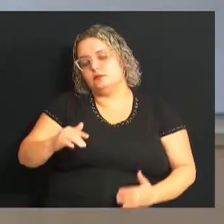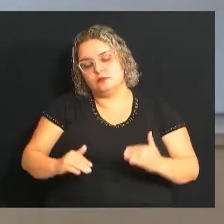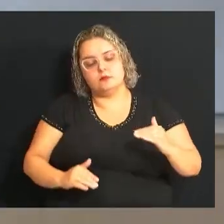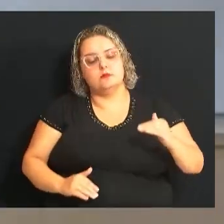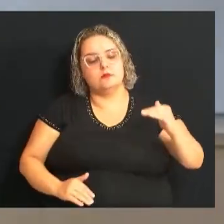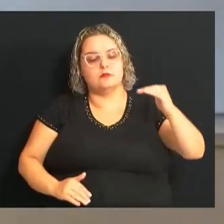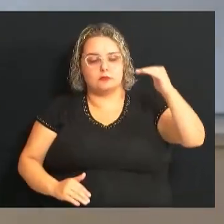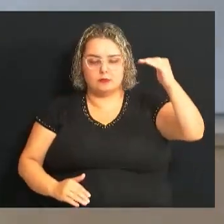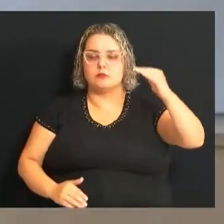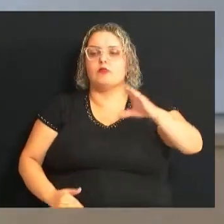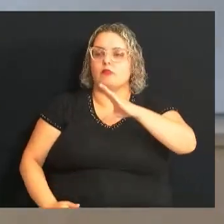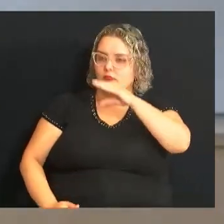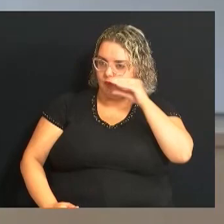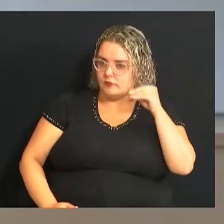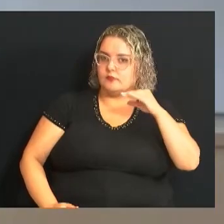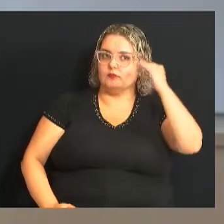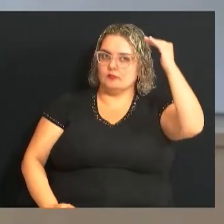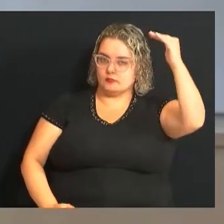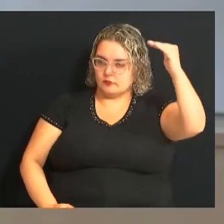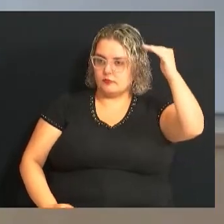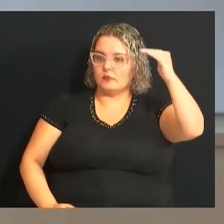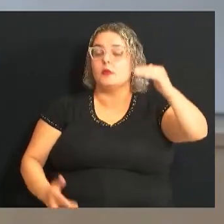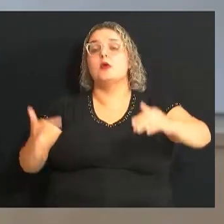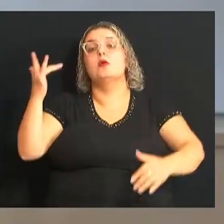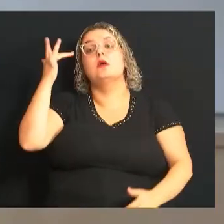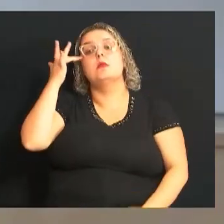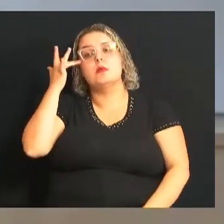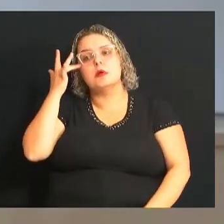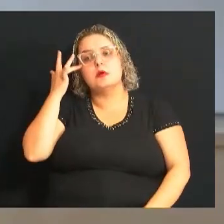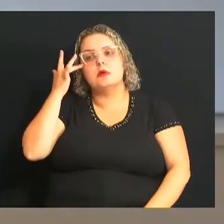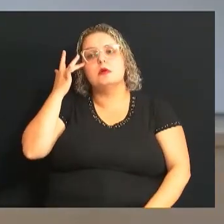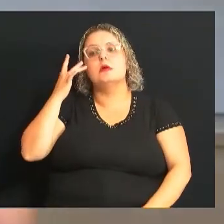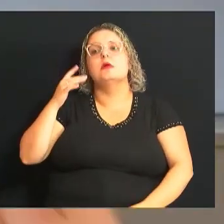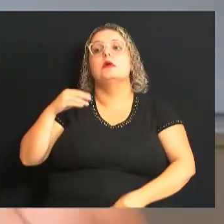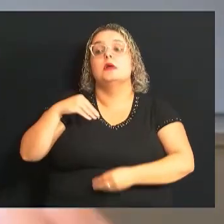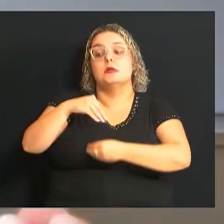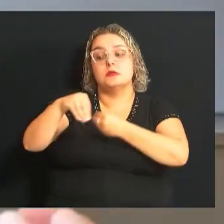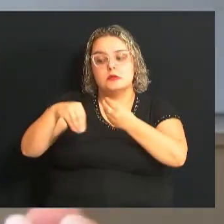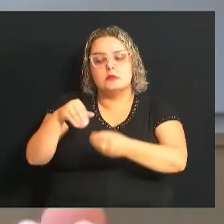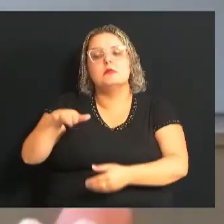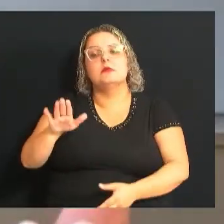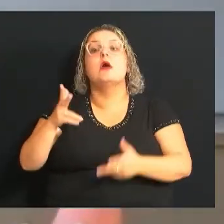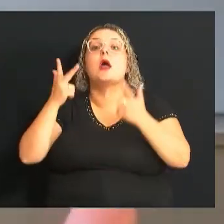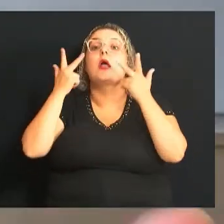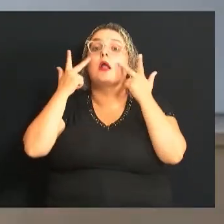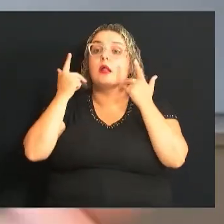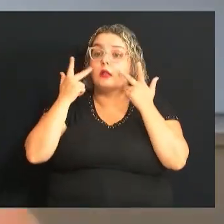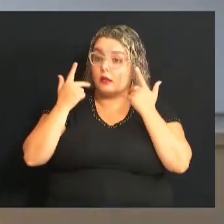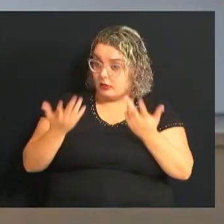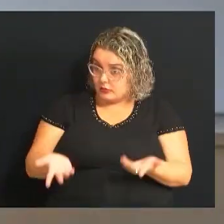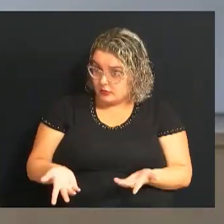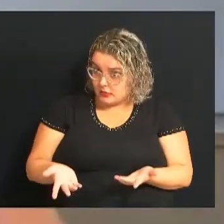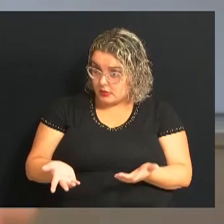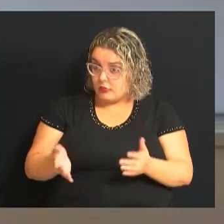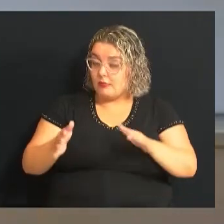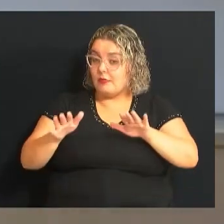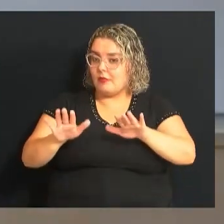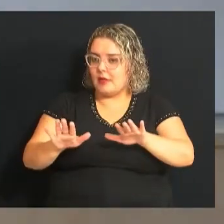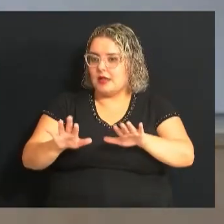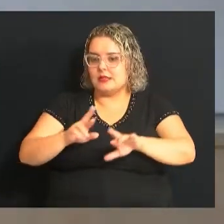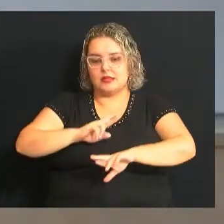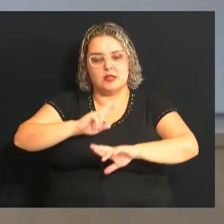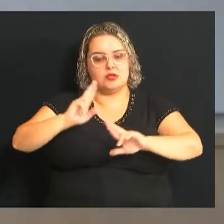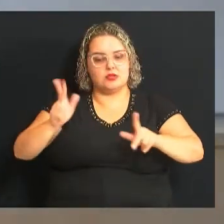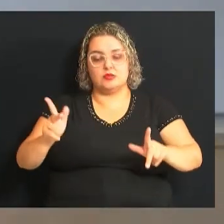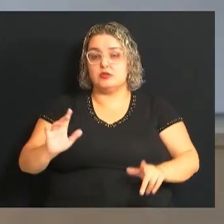ficando adolescentes e adultos, com a maturidade, eles vão se envolvendo mais nas questões, isso é natural. Mas é diferente isso